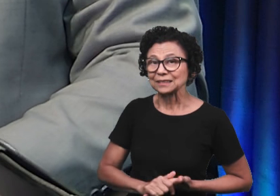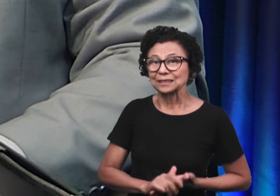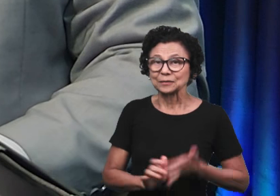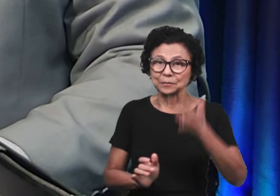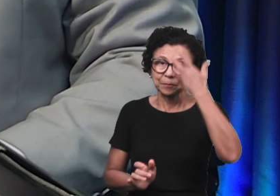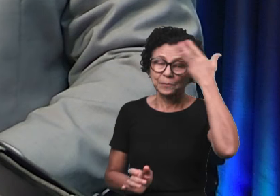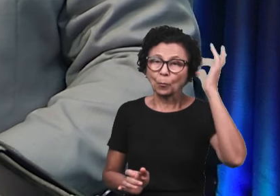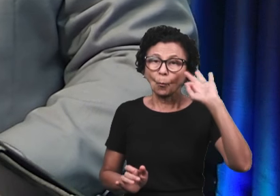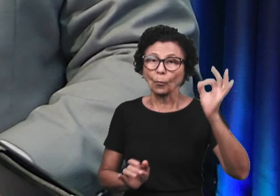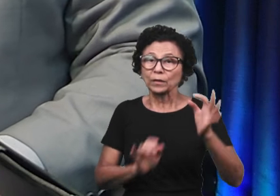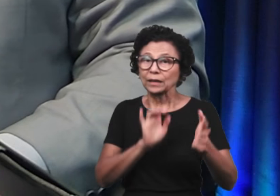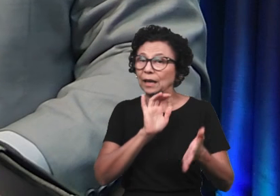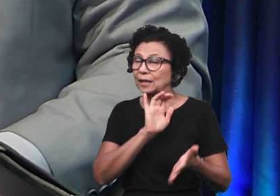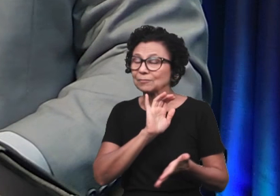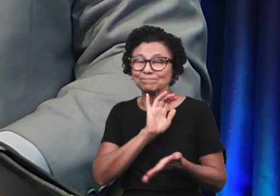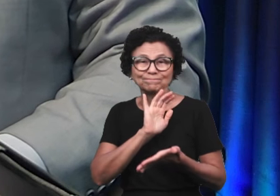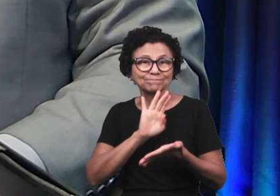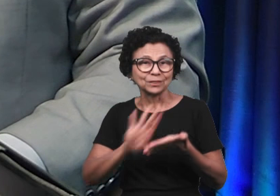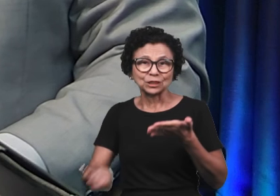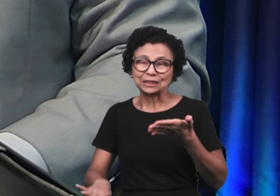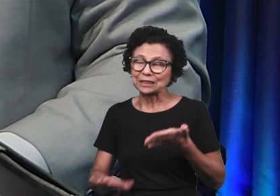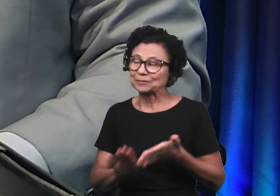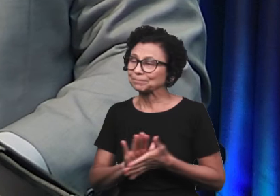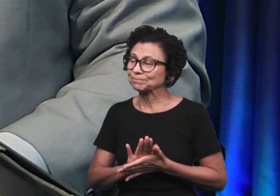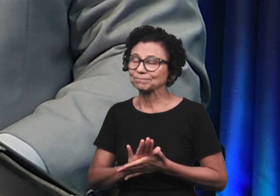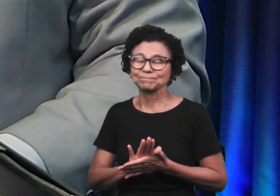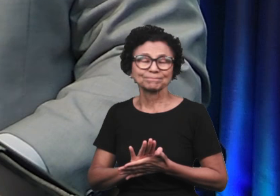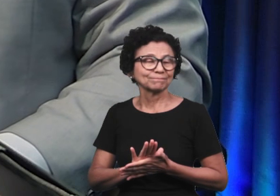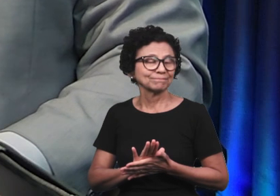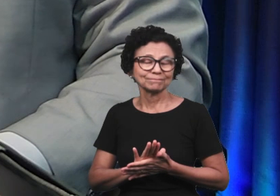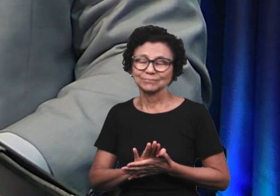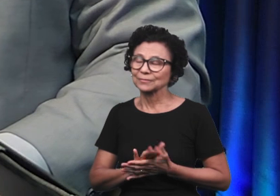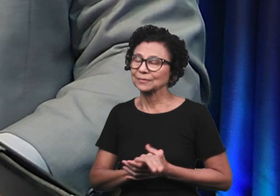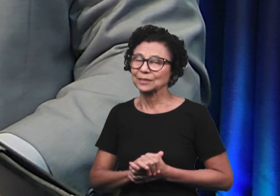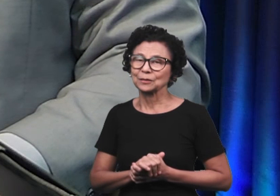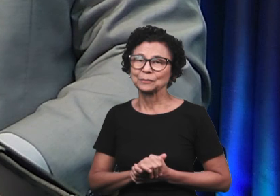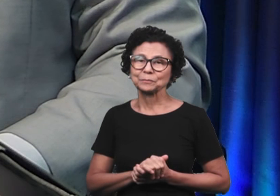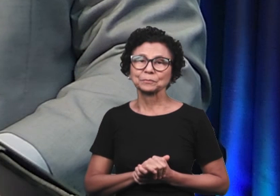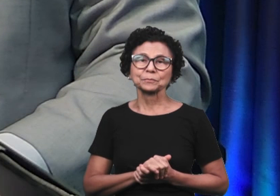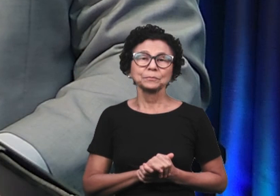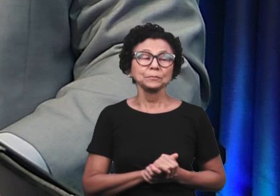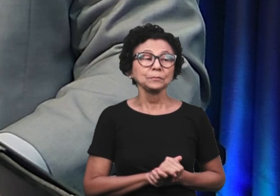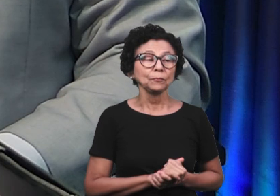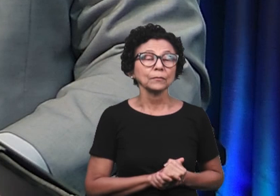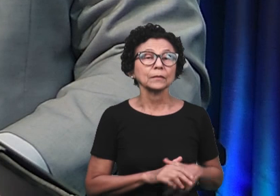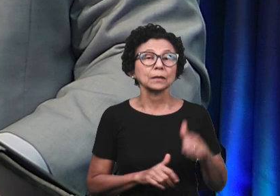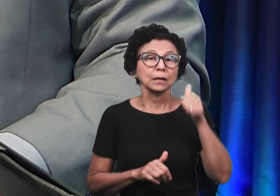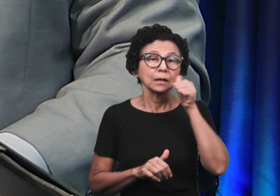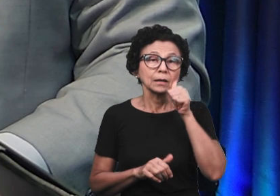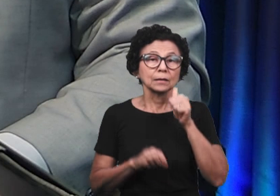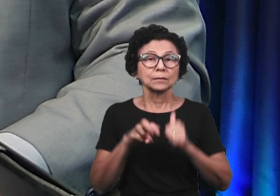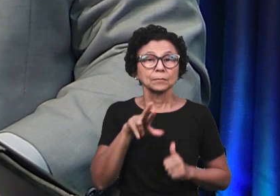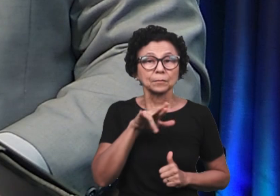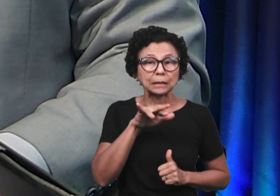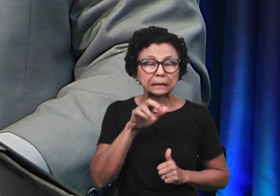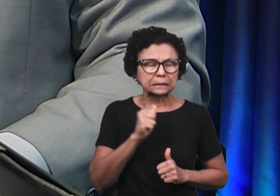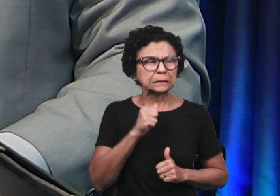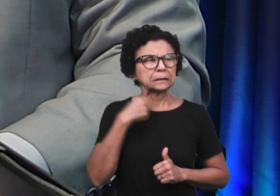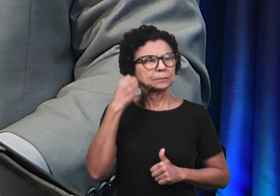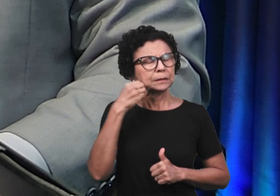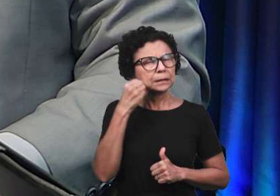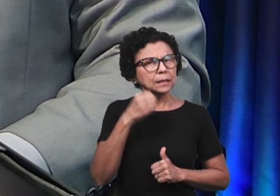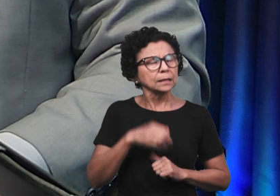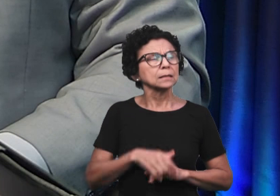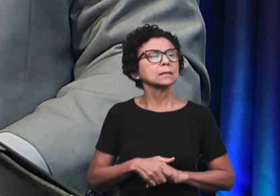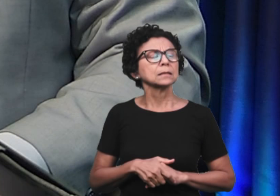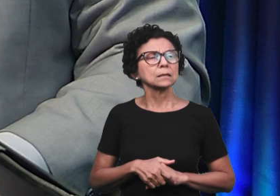viu. E aqui, ninguém tira a experiência de Maria. E a gente se lembra até da própria posição do